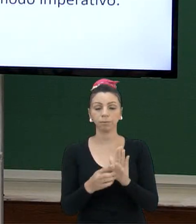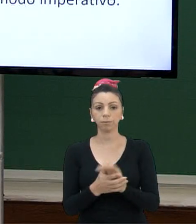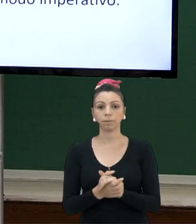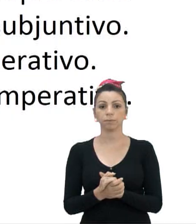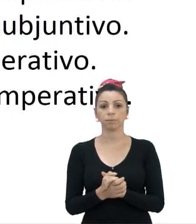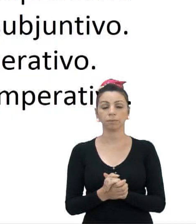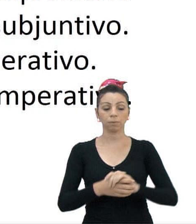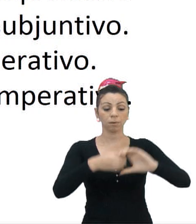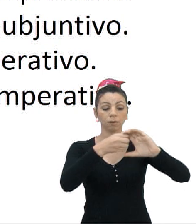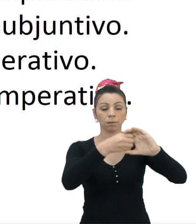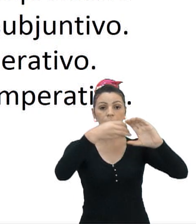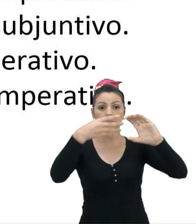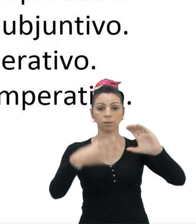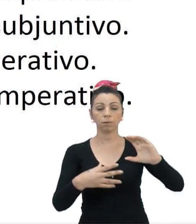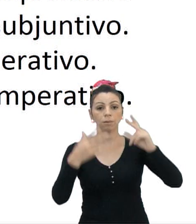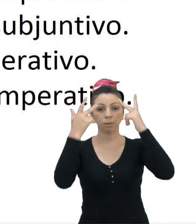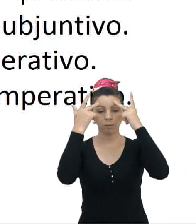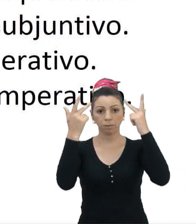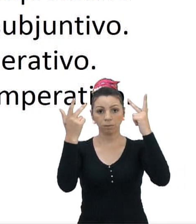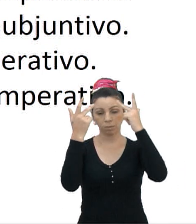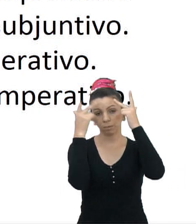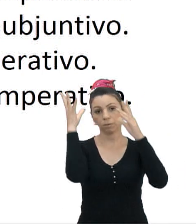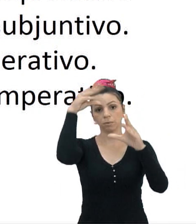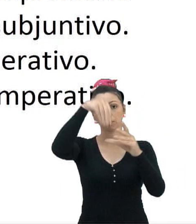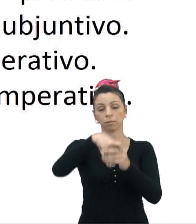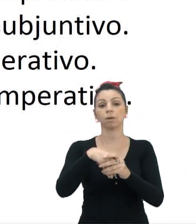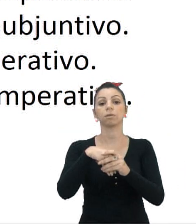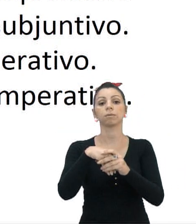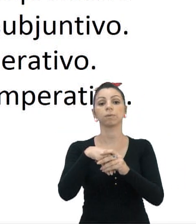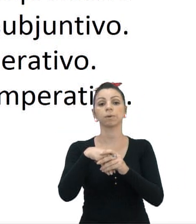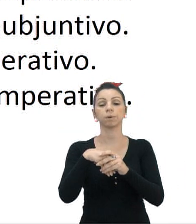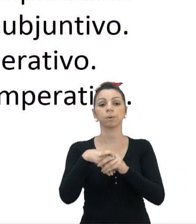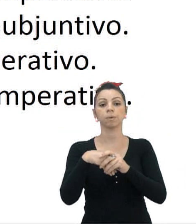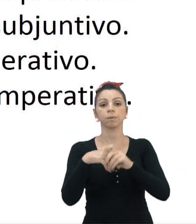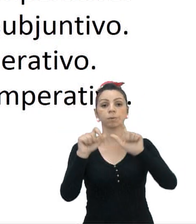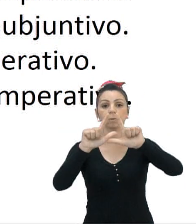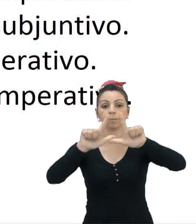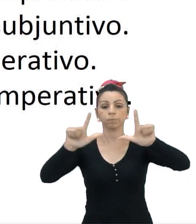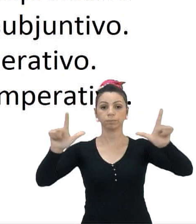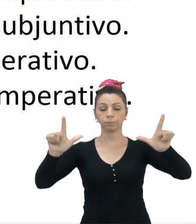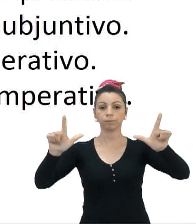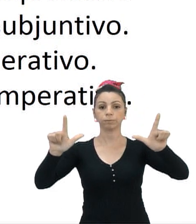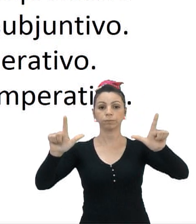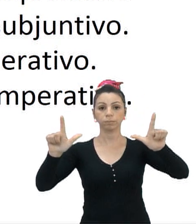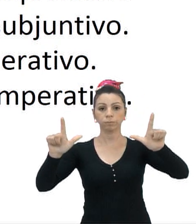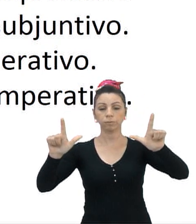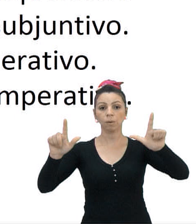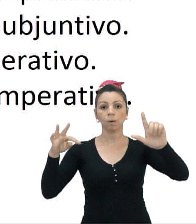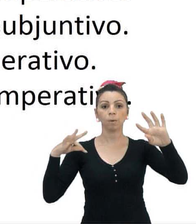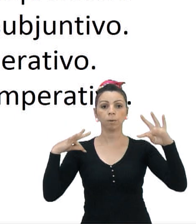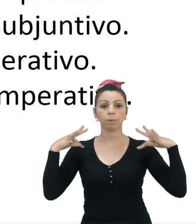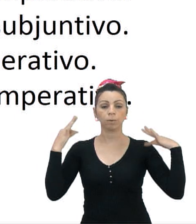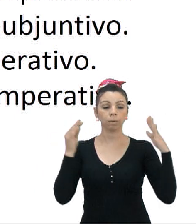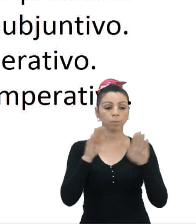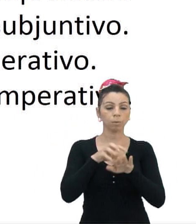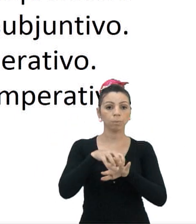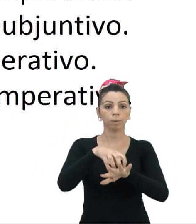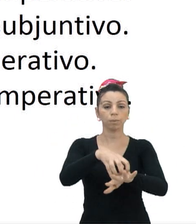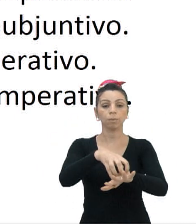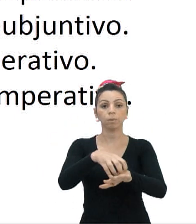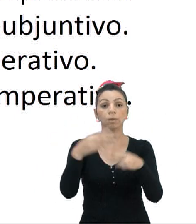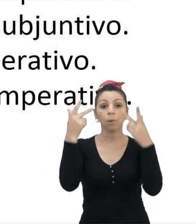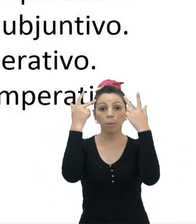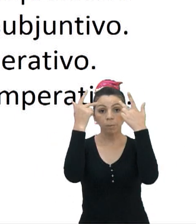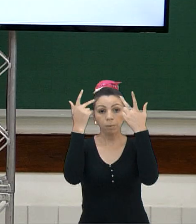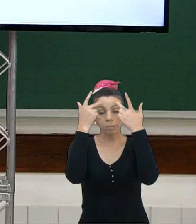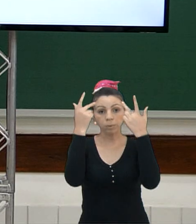São características comuns do folheto turístico. Então, o que o folheto turístico vai trazer? O que é comum, é